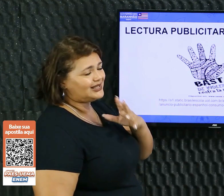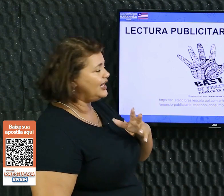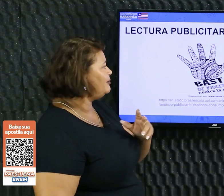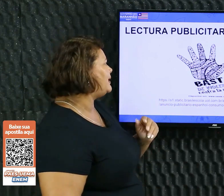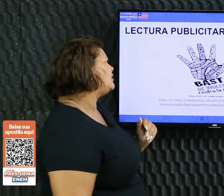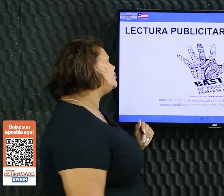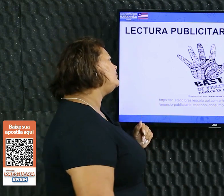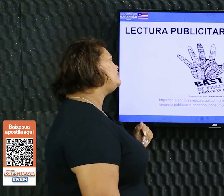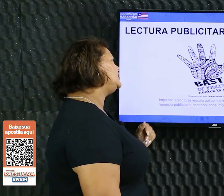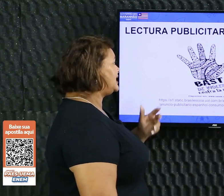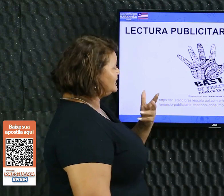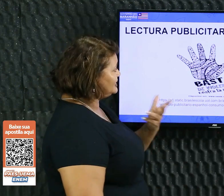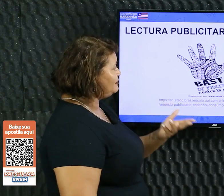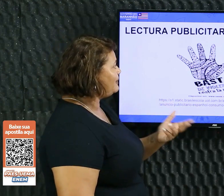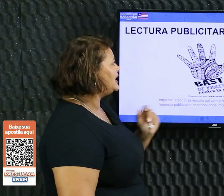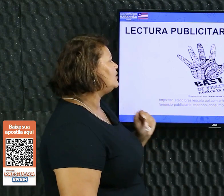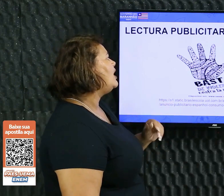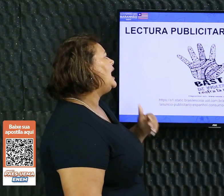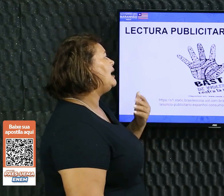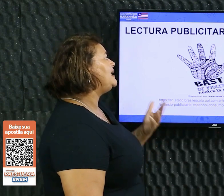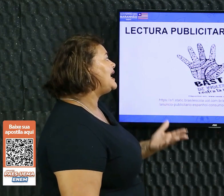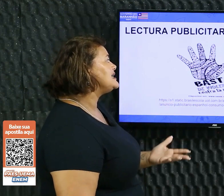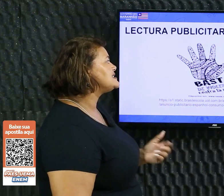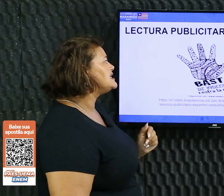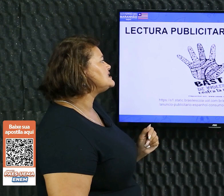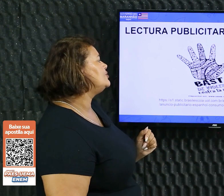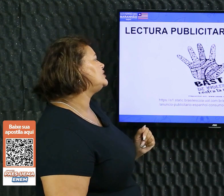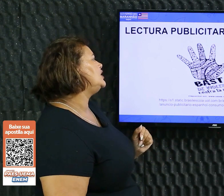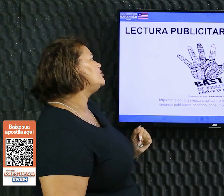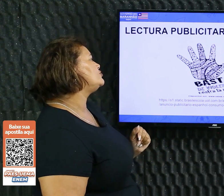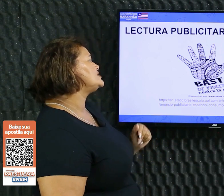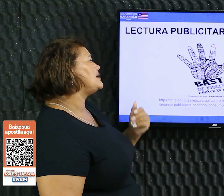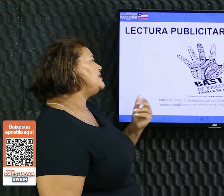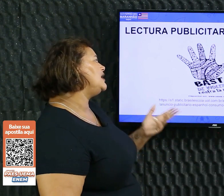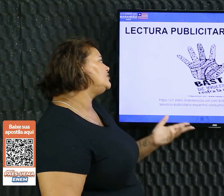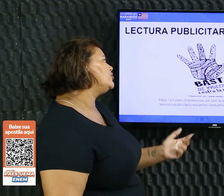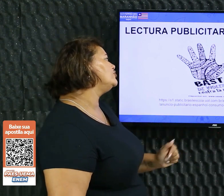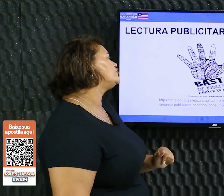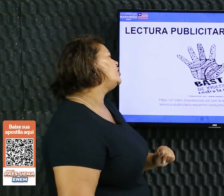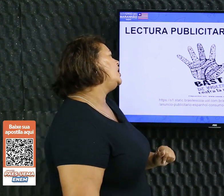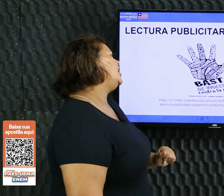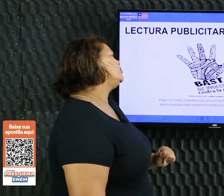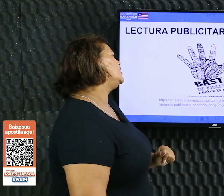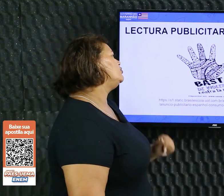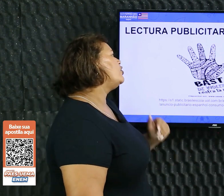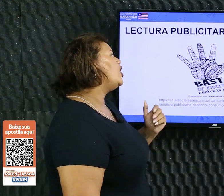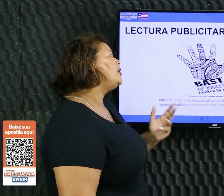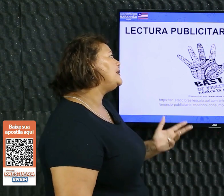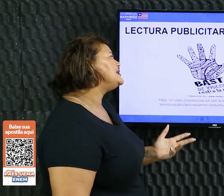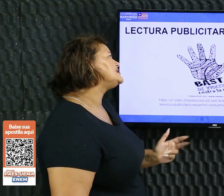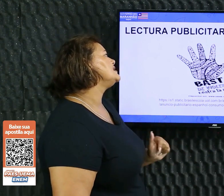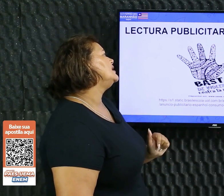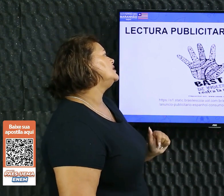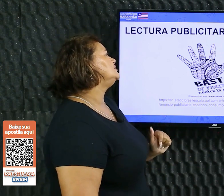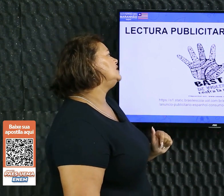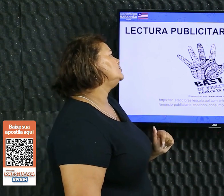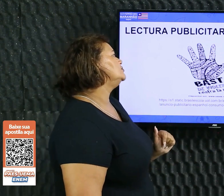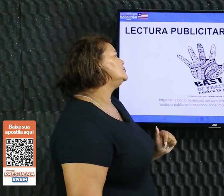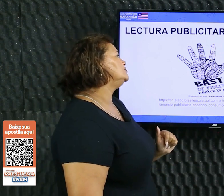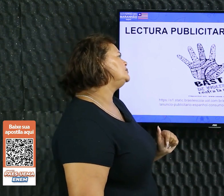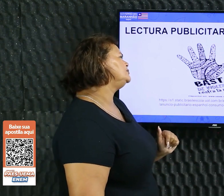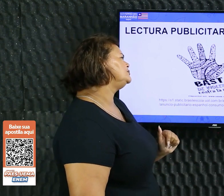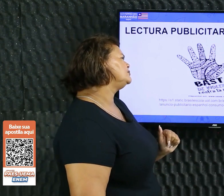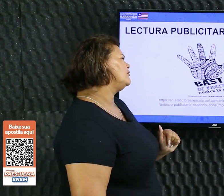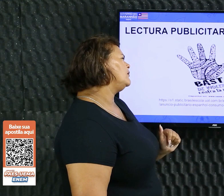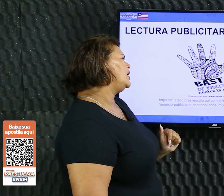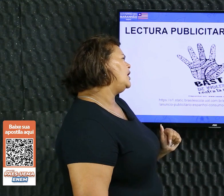rotura de tímpano, de tímpano, ameaças, eu tenho roçamentos, eu tenho golpes, eu